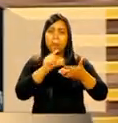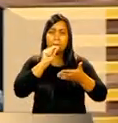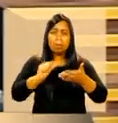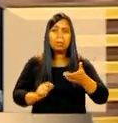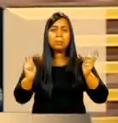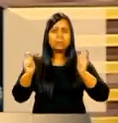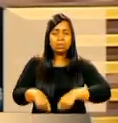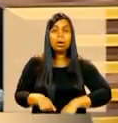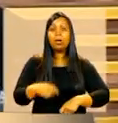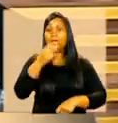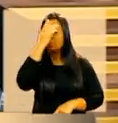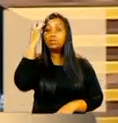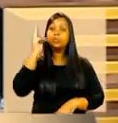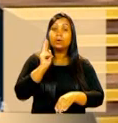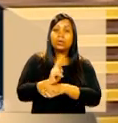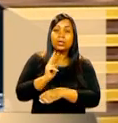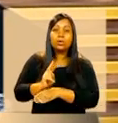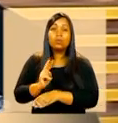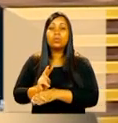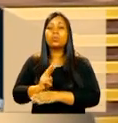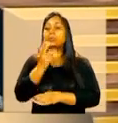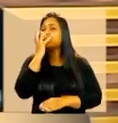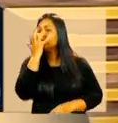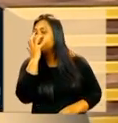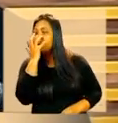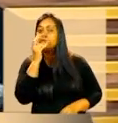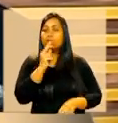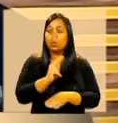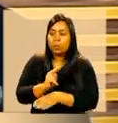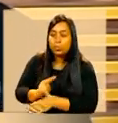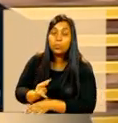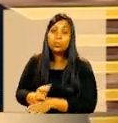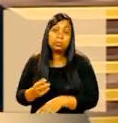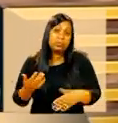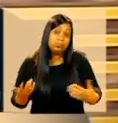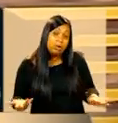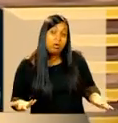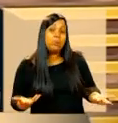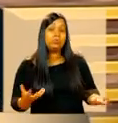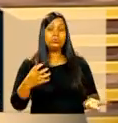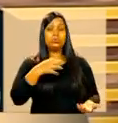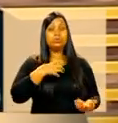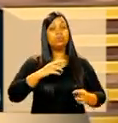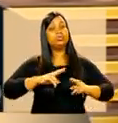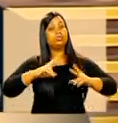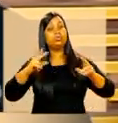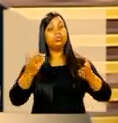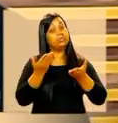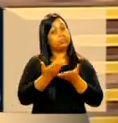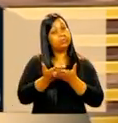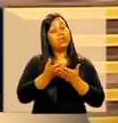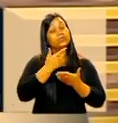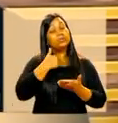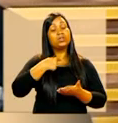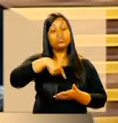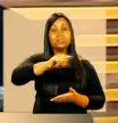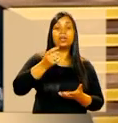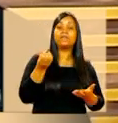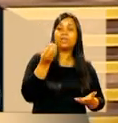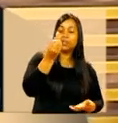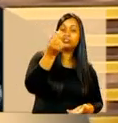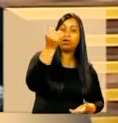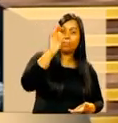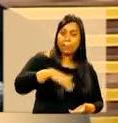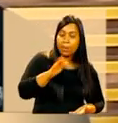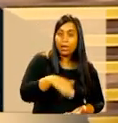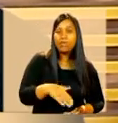cuida de animal de estimação das pessoas. Que legal. E são formas bacanas de se estudar para quem quer também viajar de uma forma